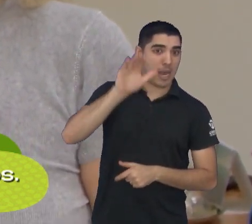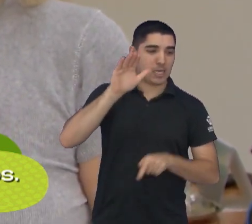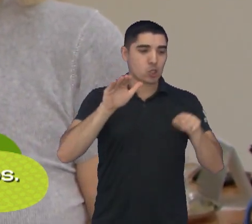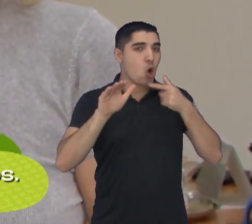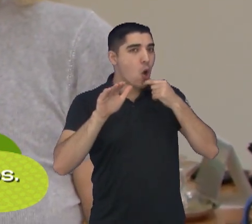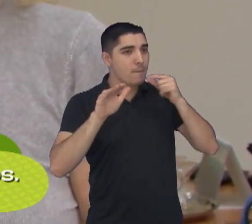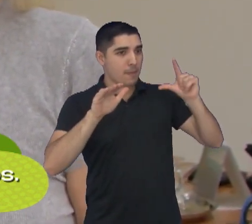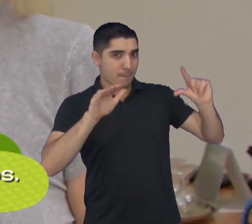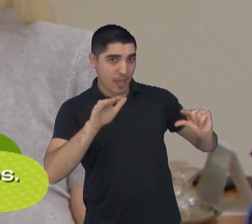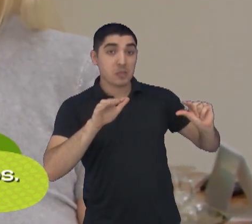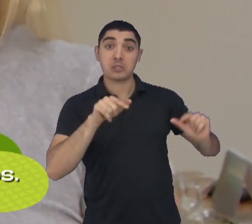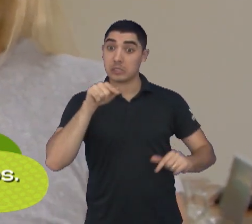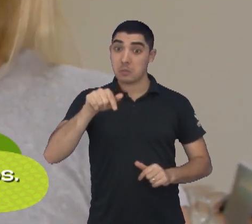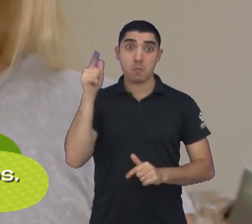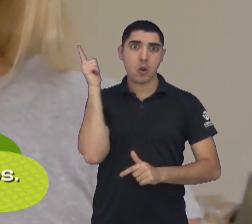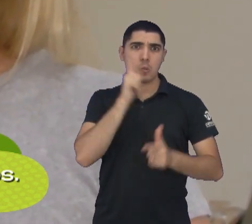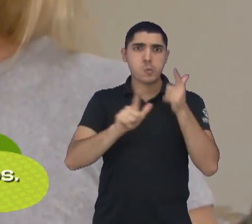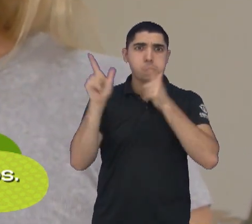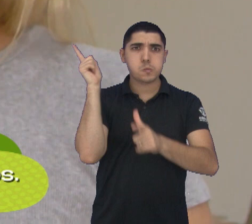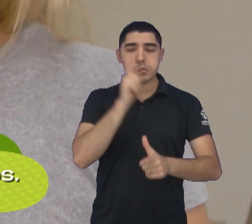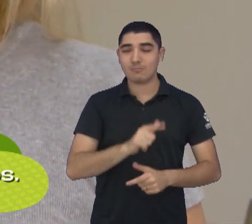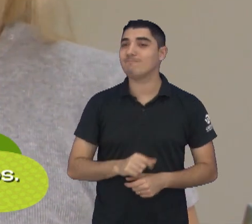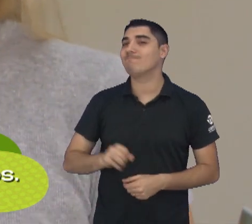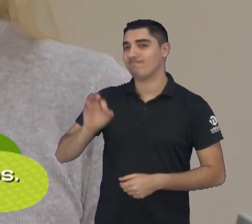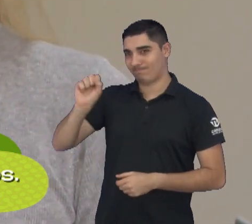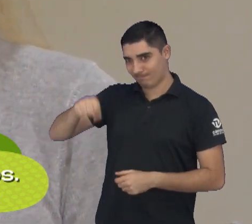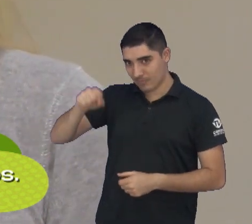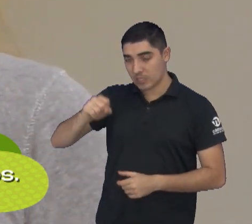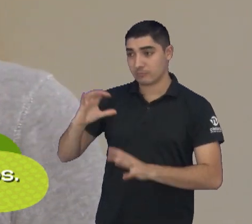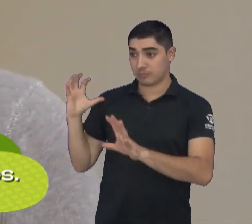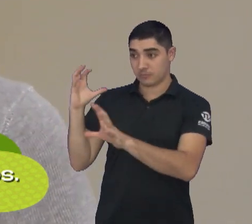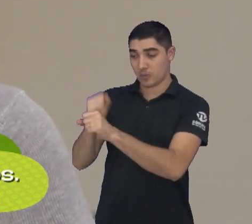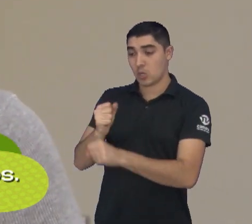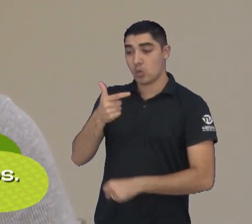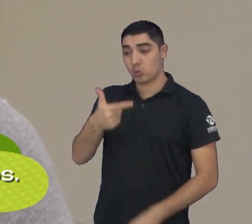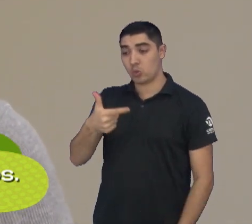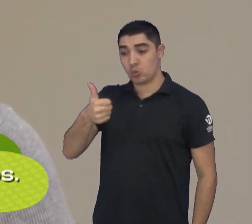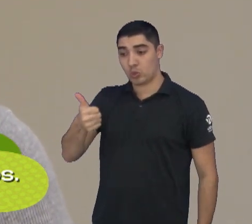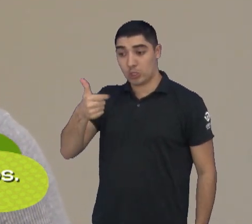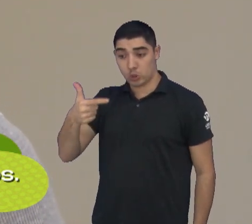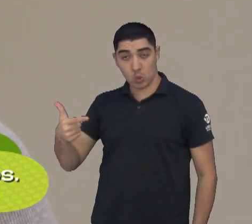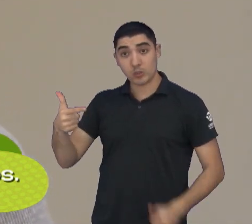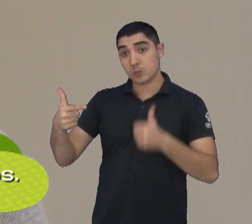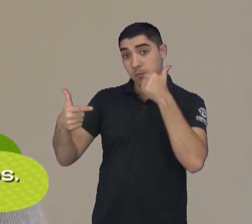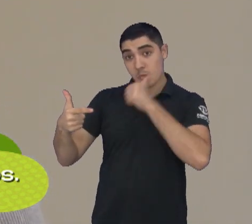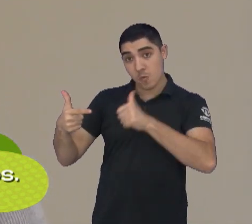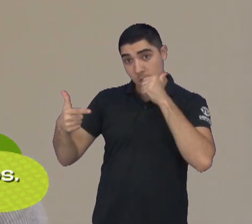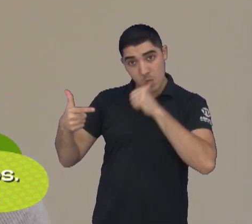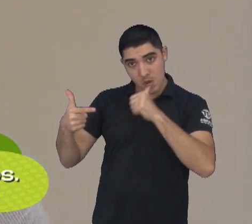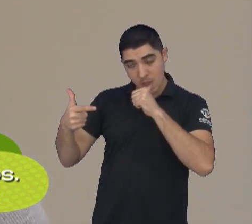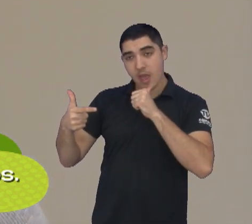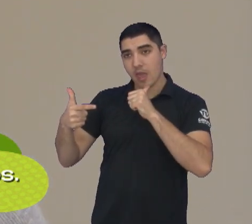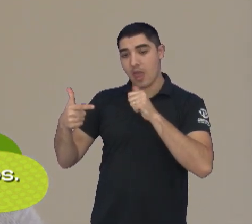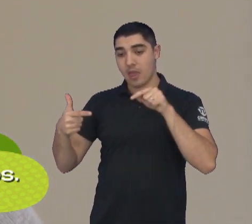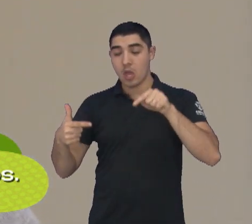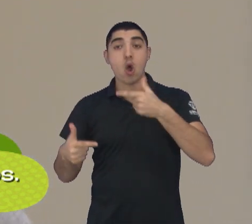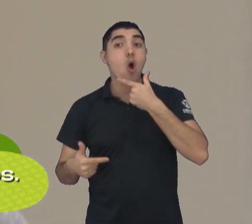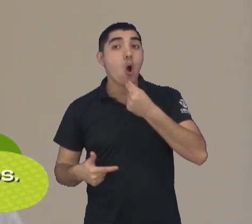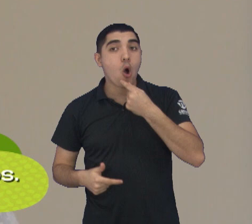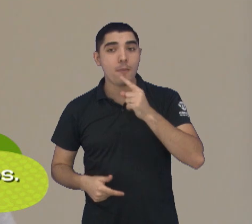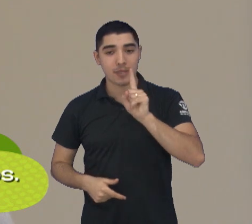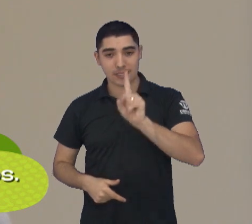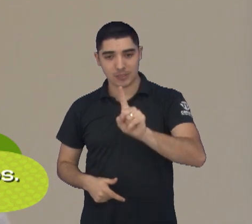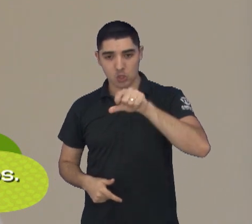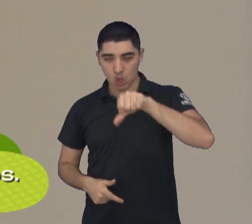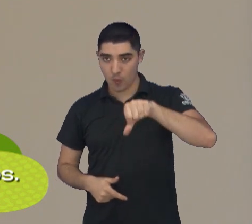bem. Isso mesmo, mandaram super bem. 212 atletas, femininas, contra